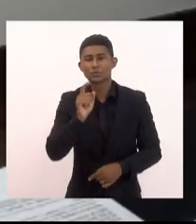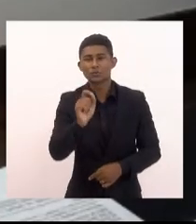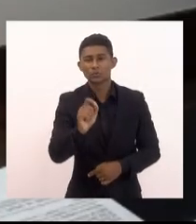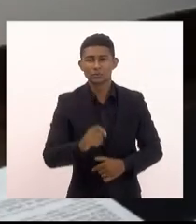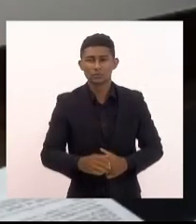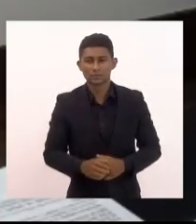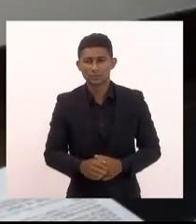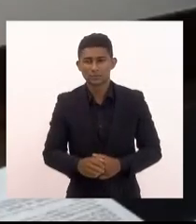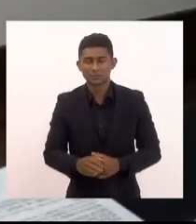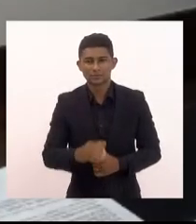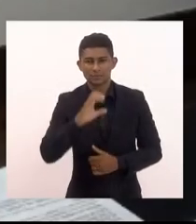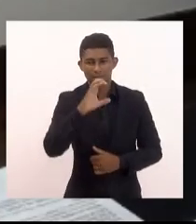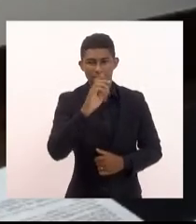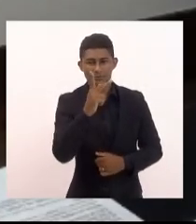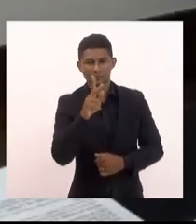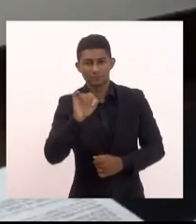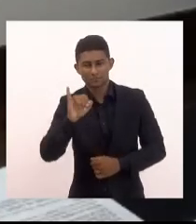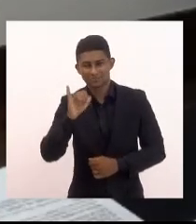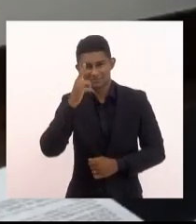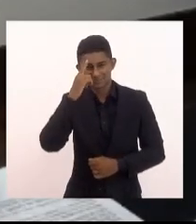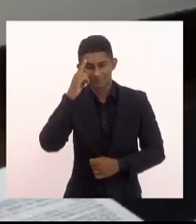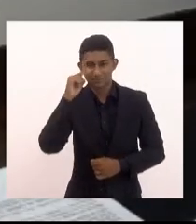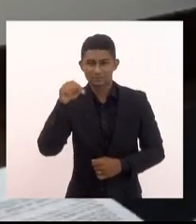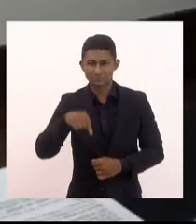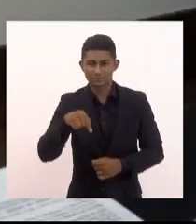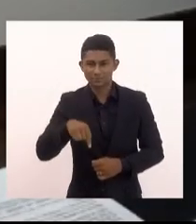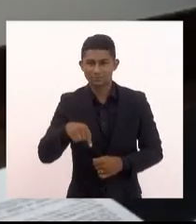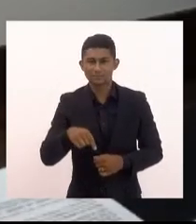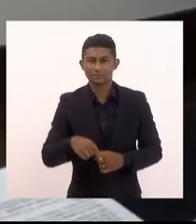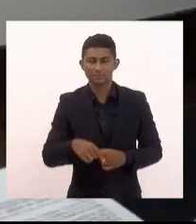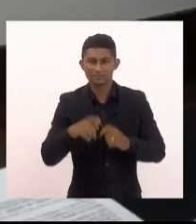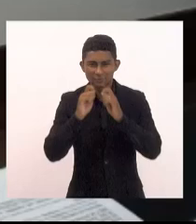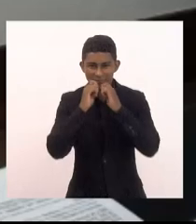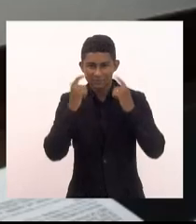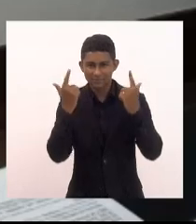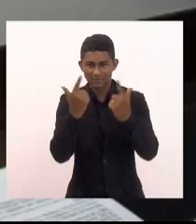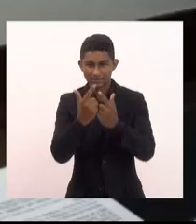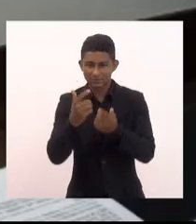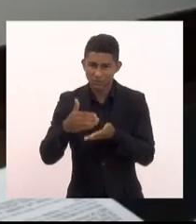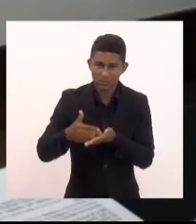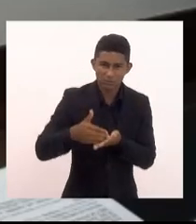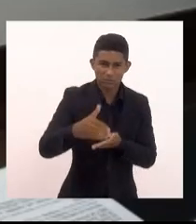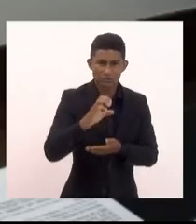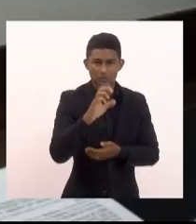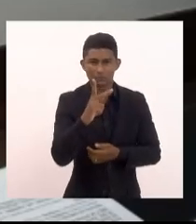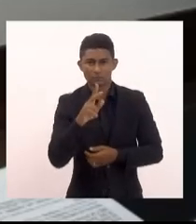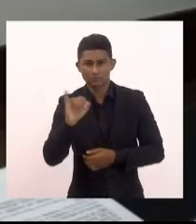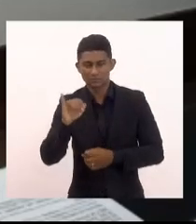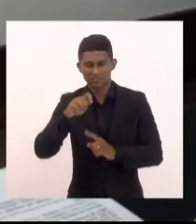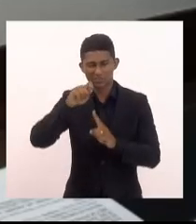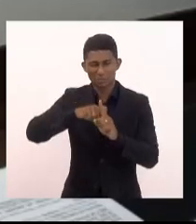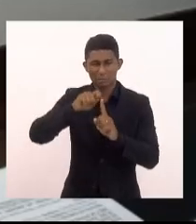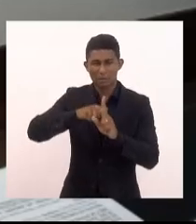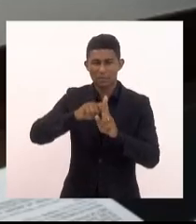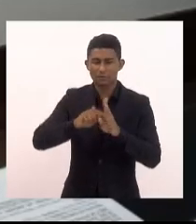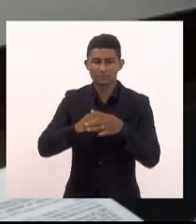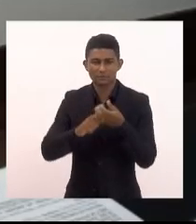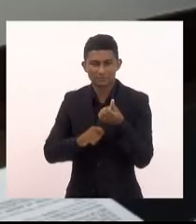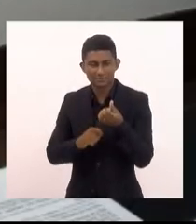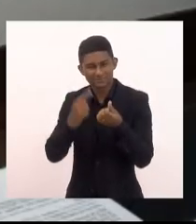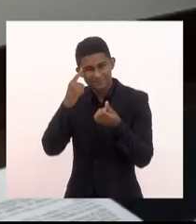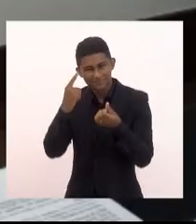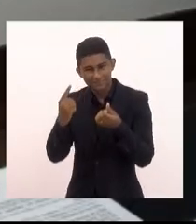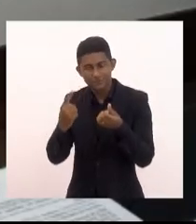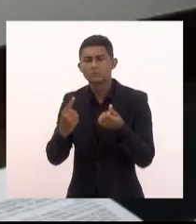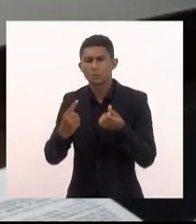à CPI, que a Assembleia instalou e que funcionou durante 6 meses de